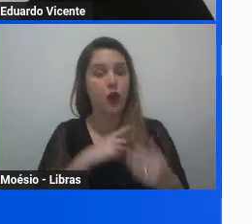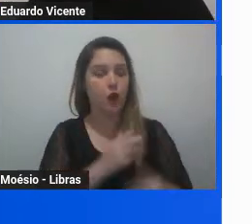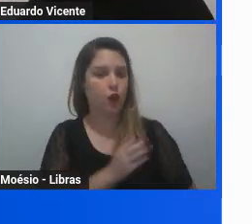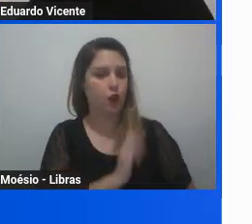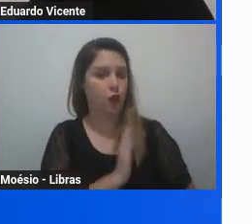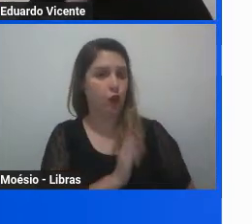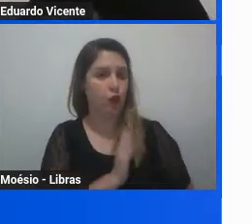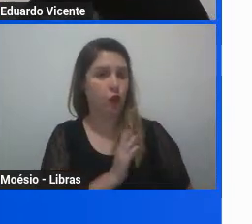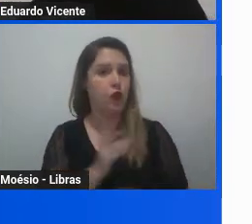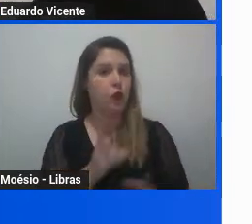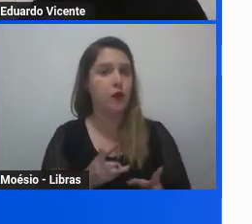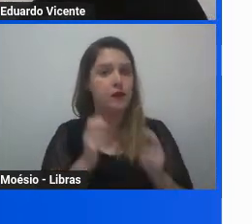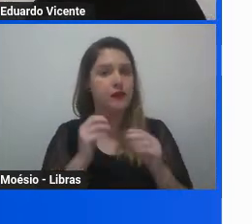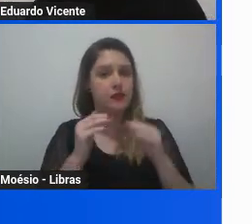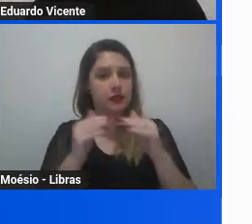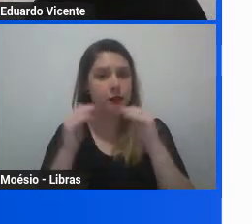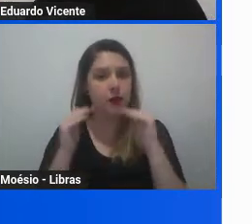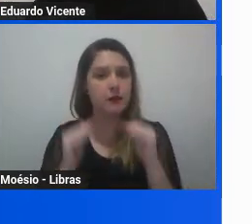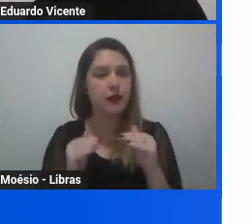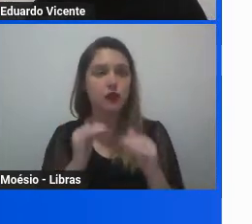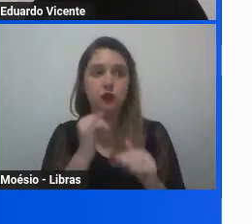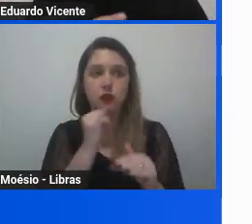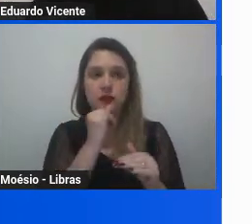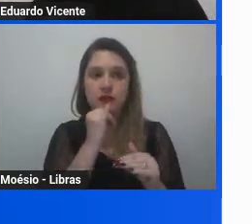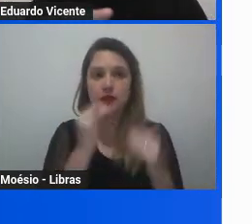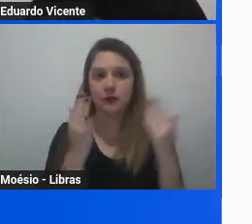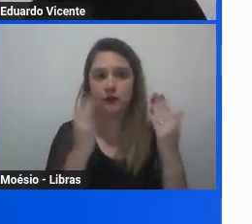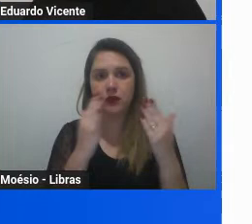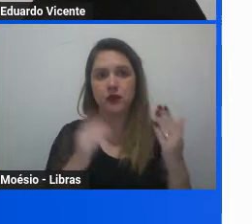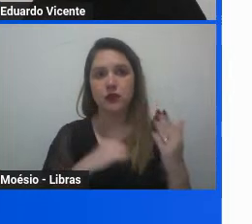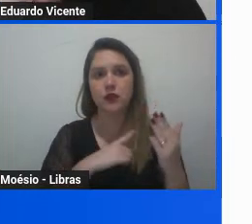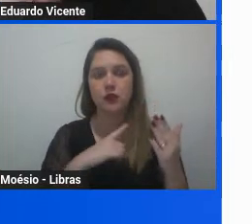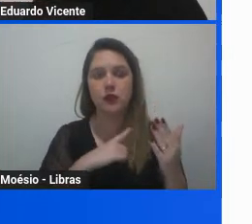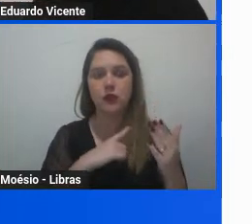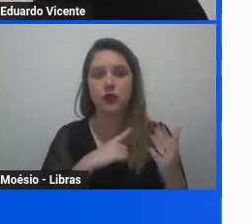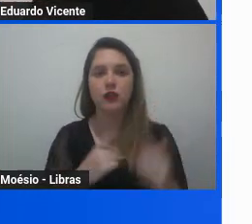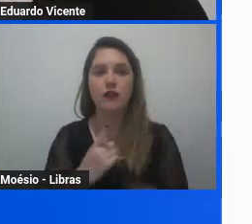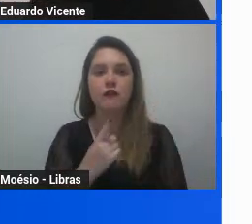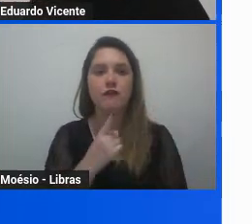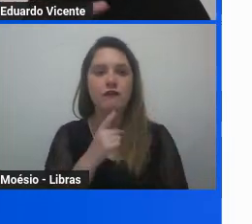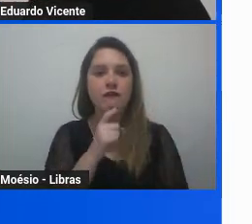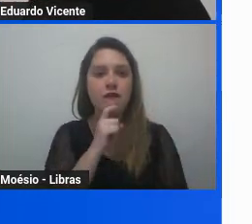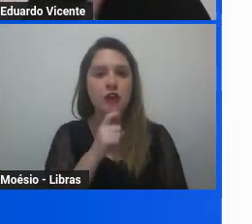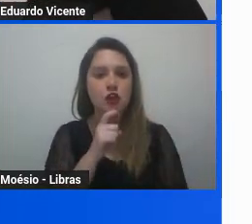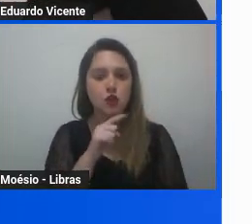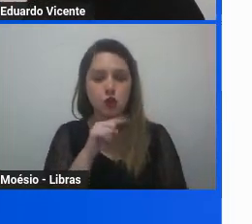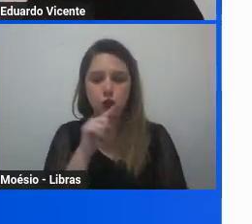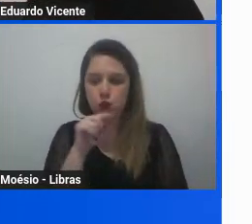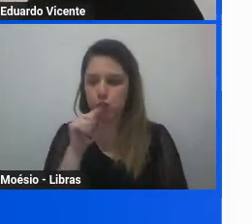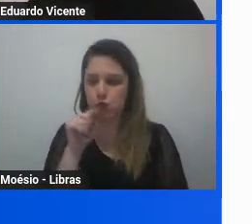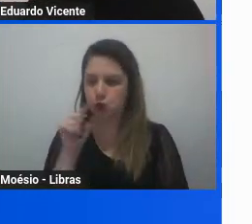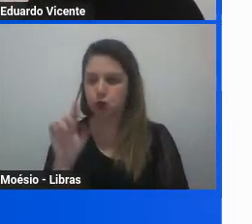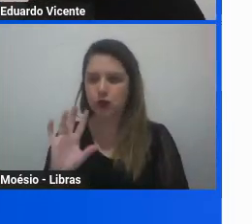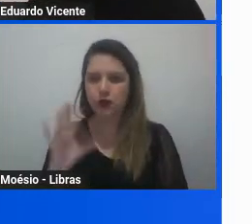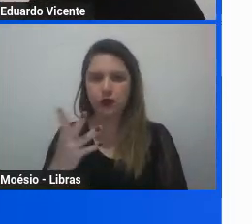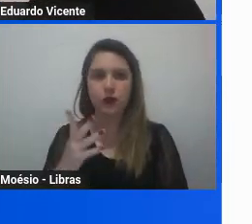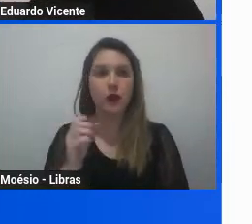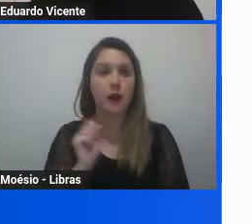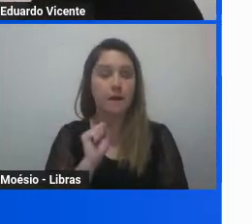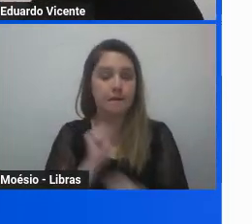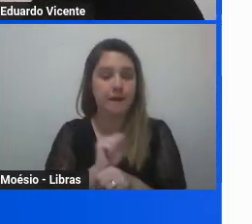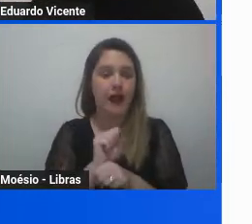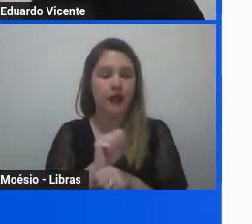Perceba embaixo desse desenho que tem umas ondinhas verdes. É isso que acontece numa parada